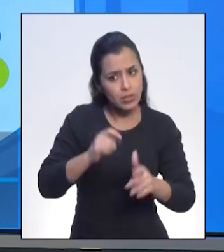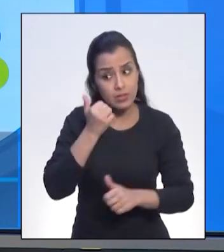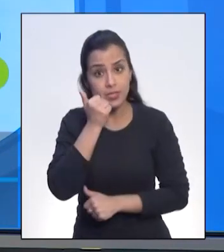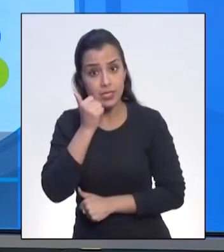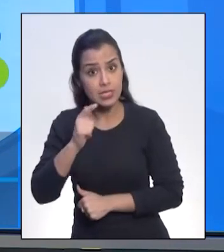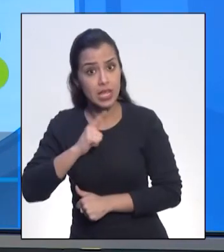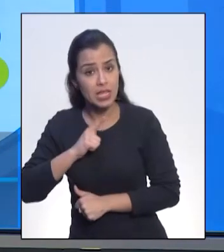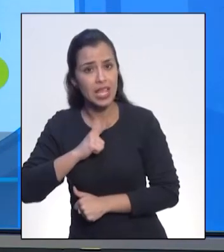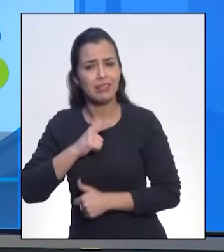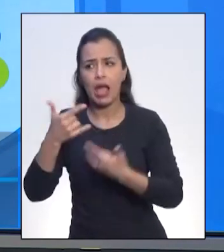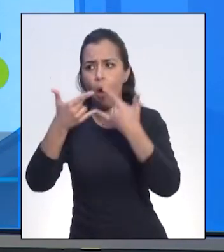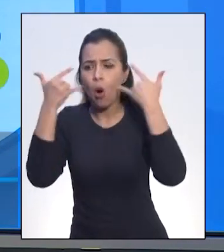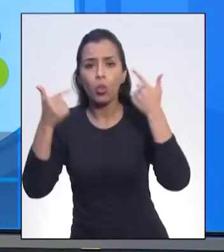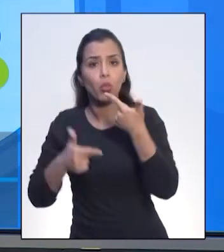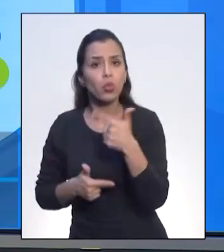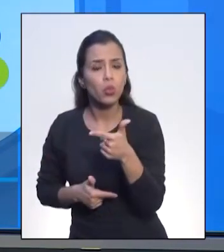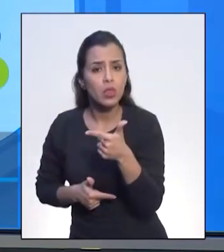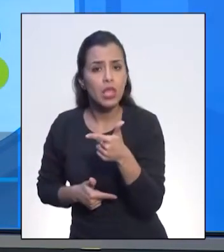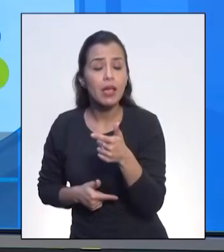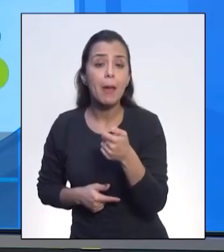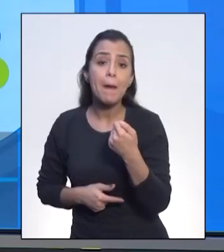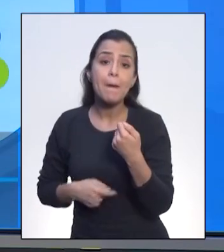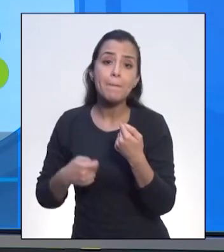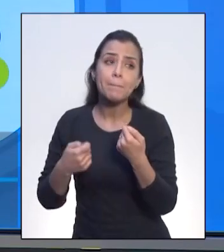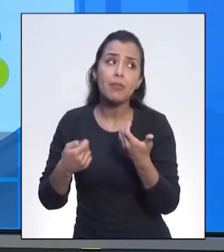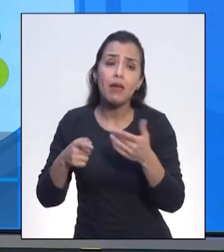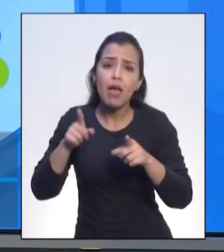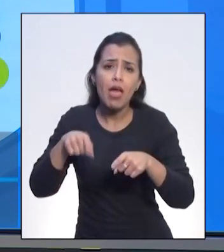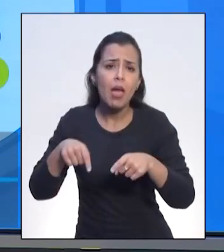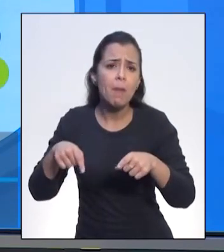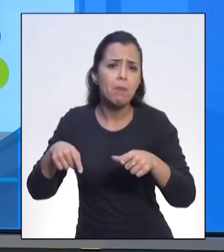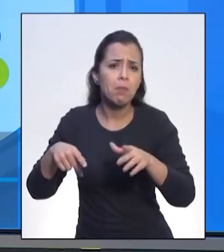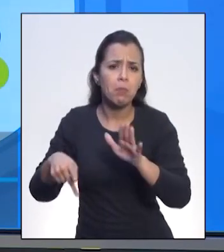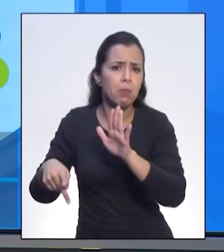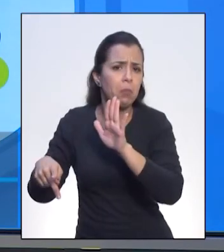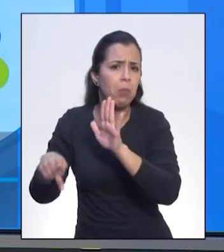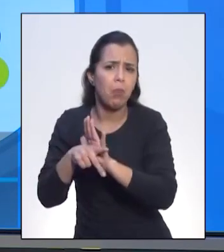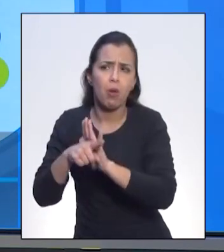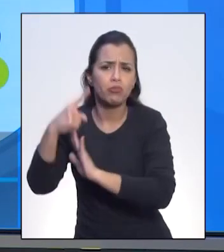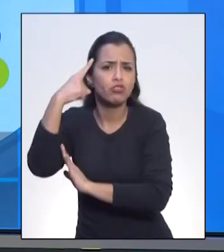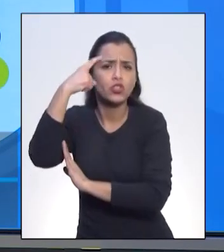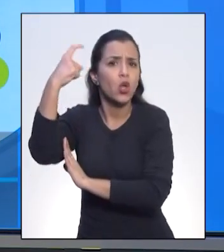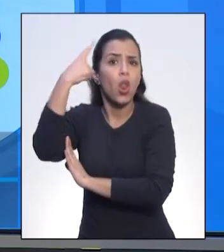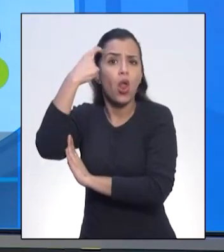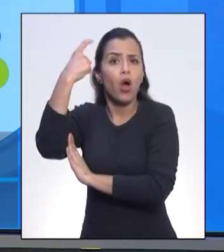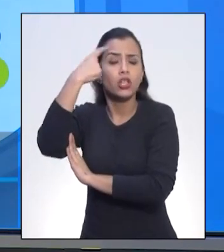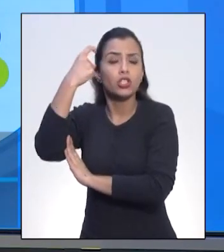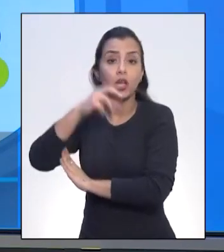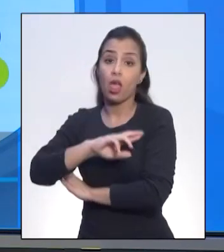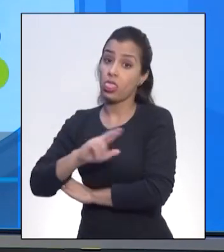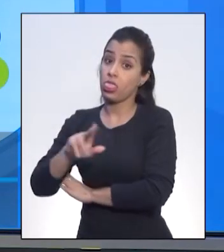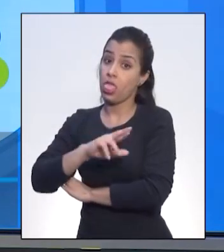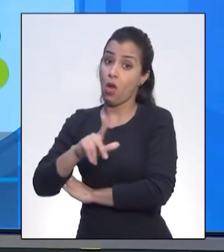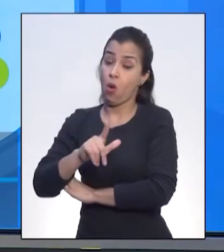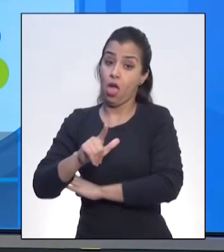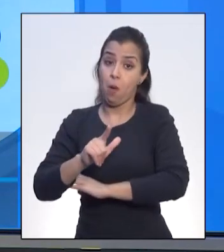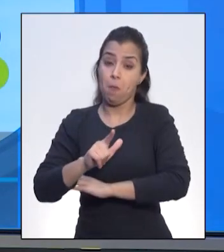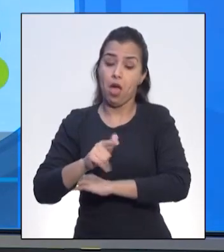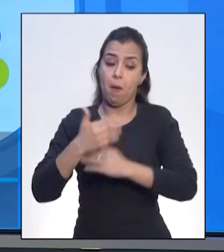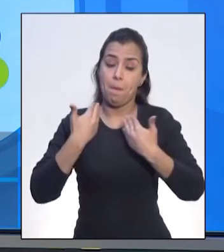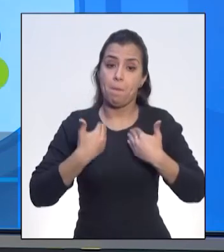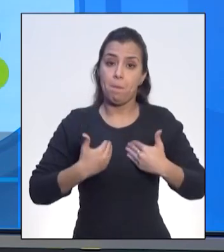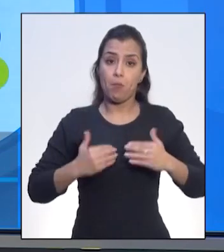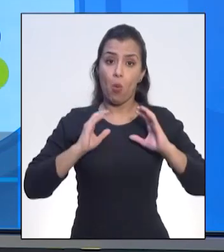sem rotular ou nomear, são questionamentos relacionados a uma visão ideológica, e não necessariamente a uma postura filosófica